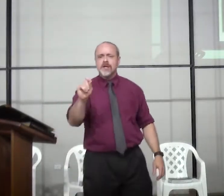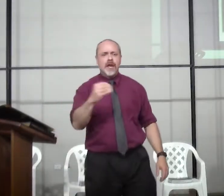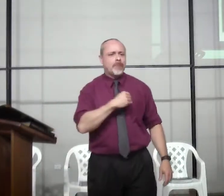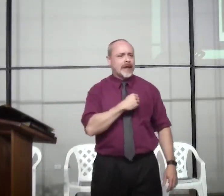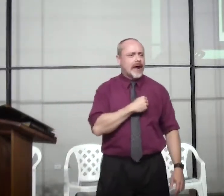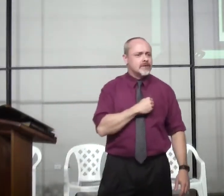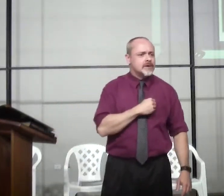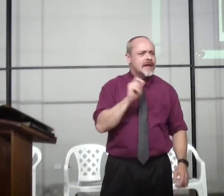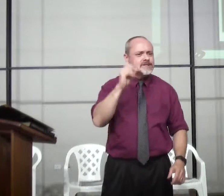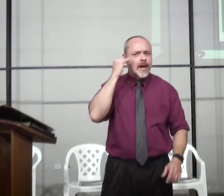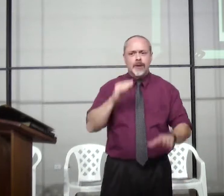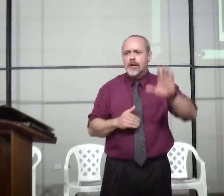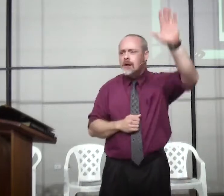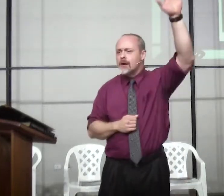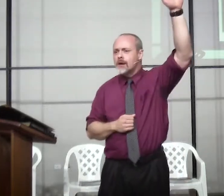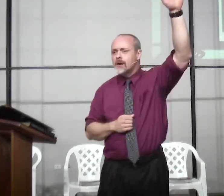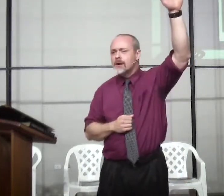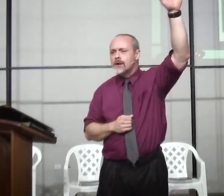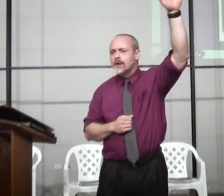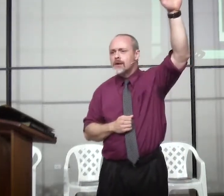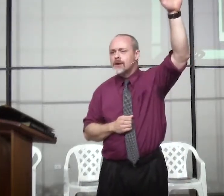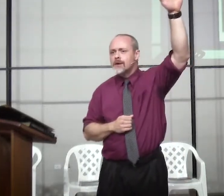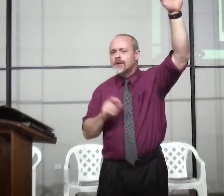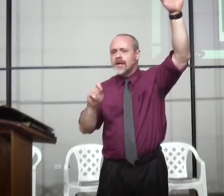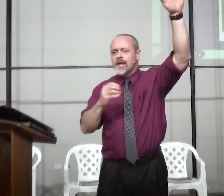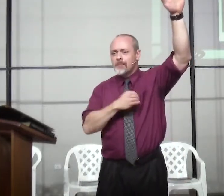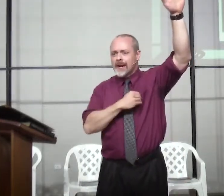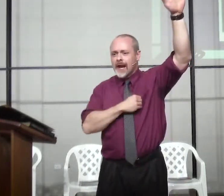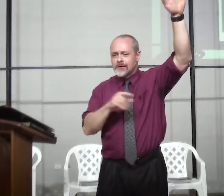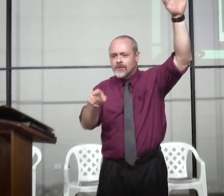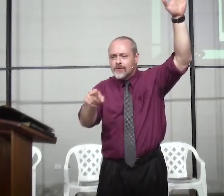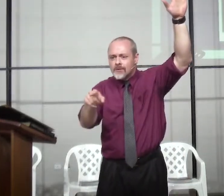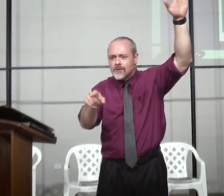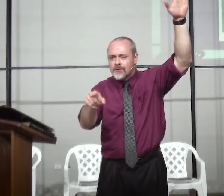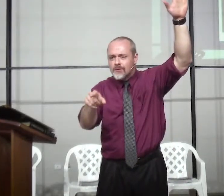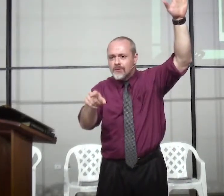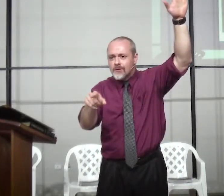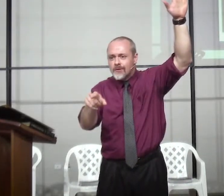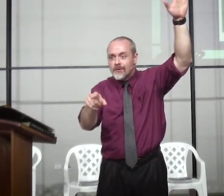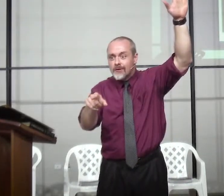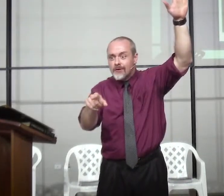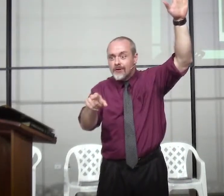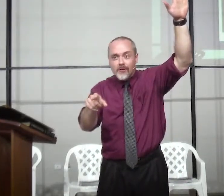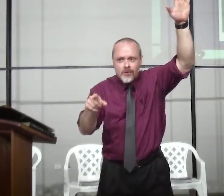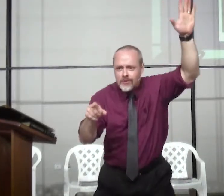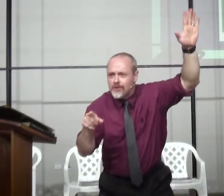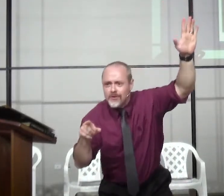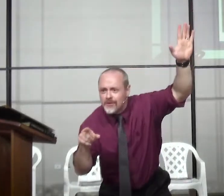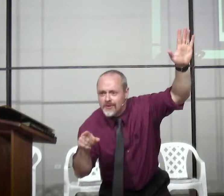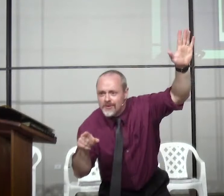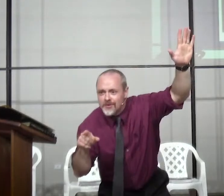O que é pecado? Quem sabe? O que é pecado?